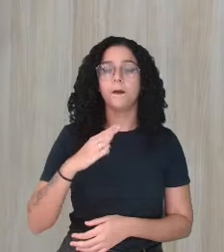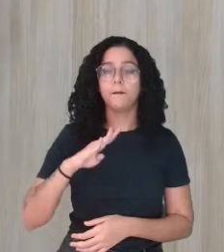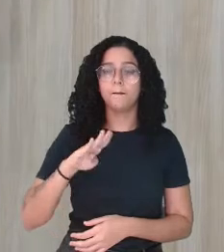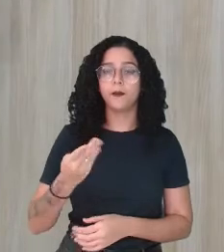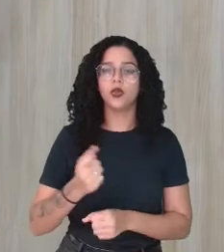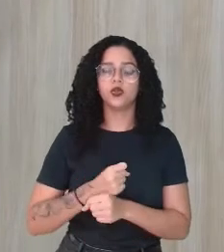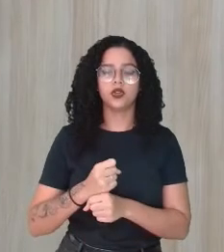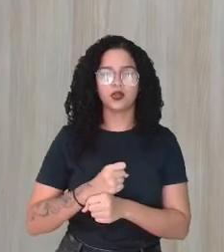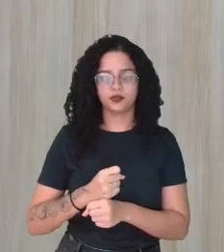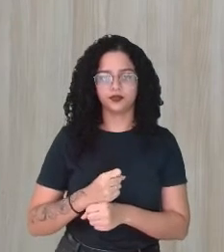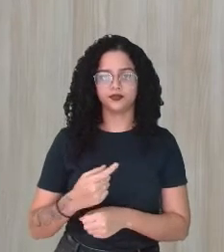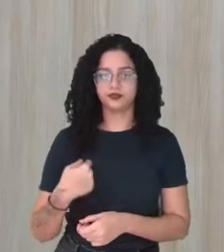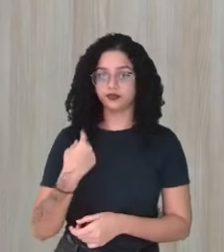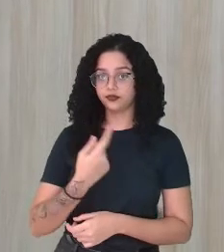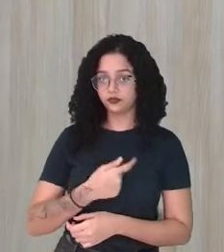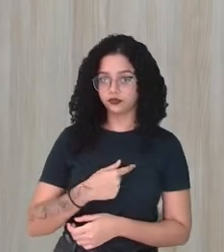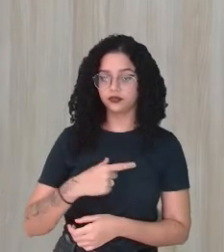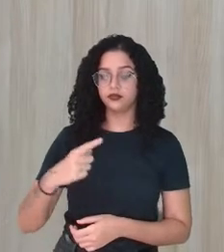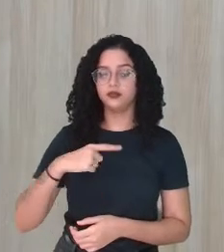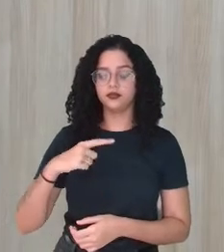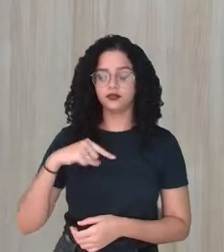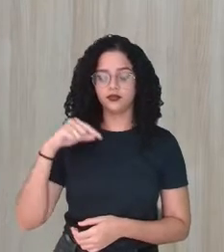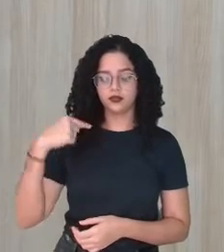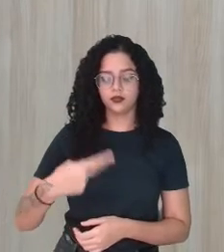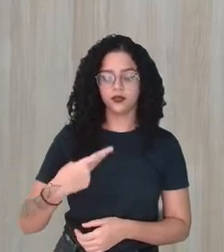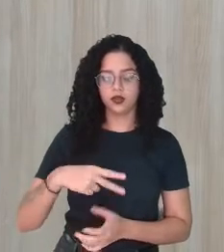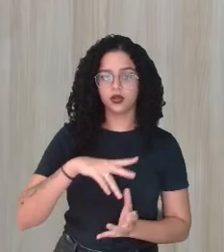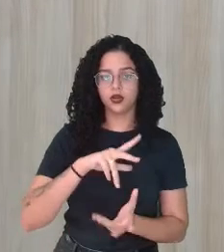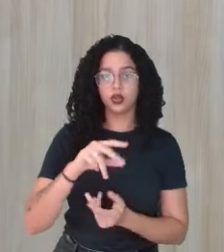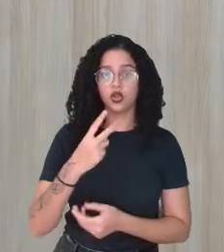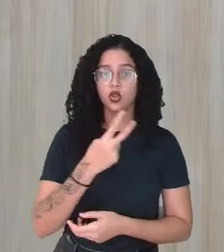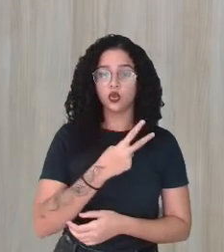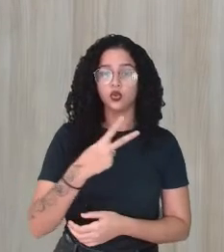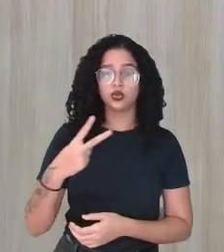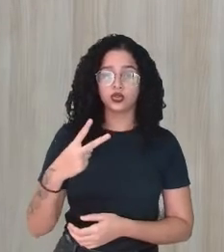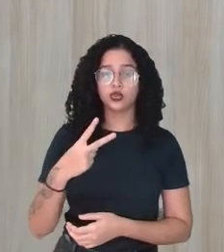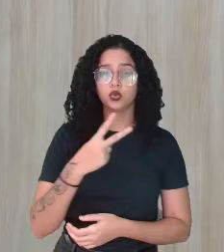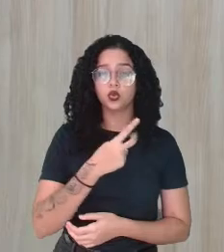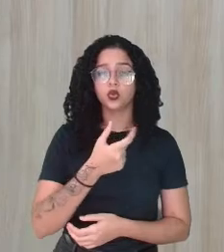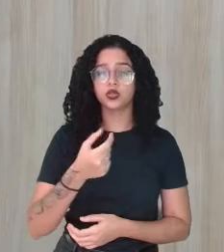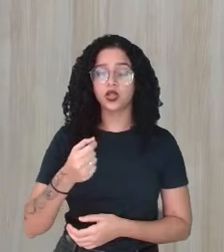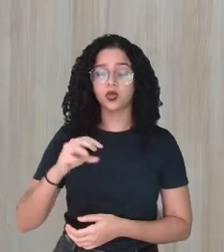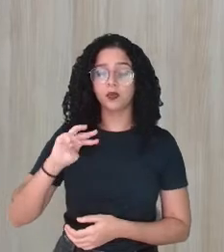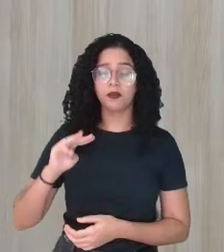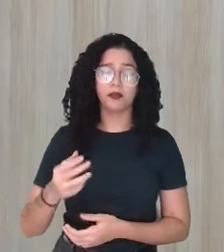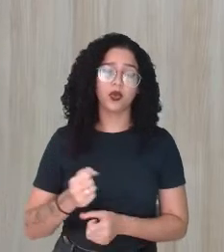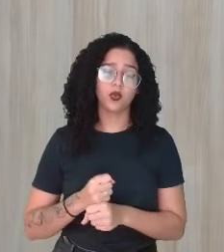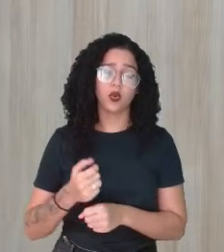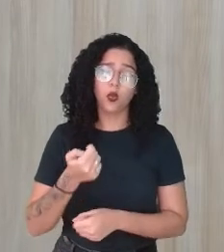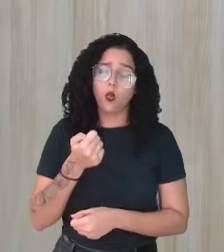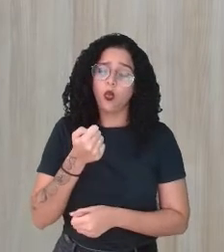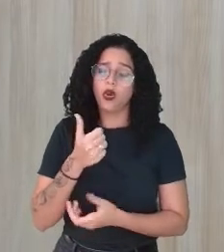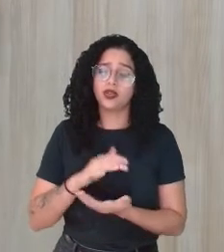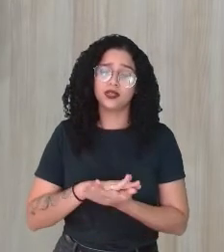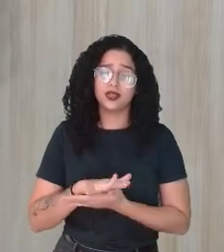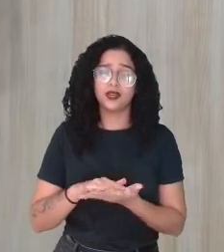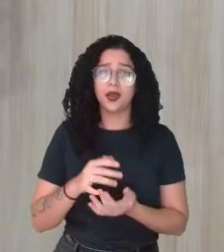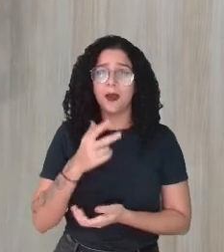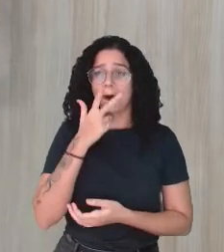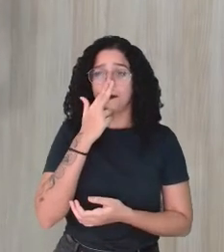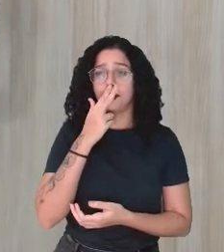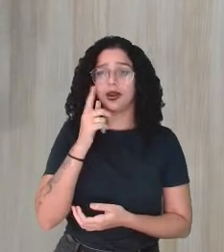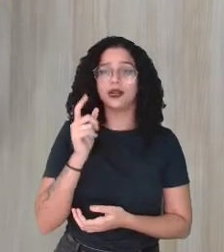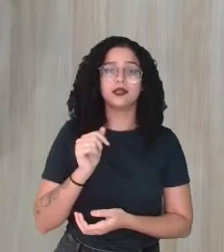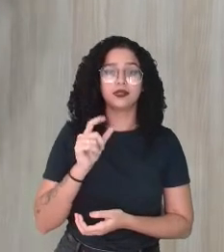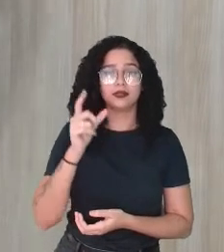anos. Nós temos aqui no nosso planeta 200 mil anos, é quase nada, né? Quase um piscar de olhos aí,